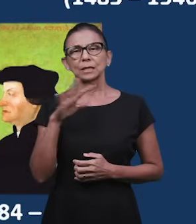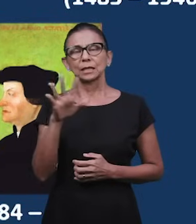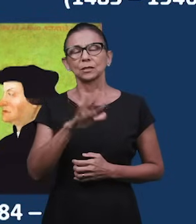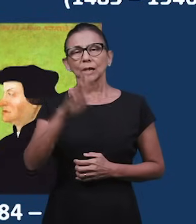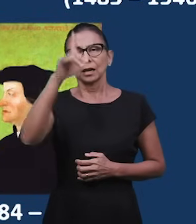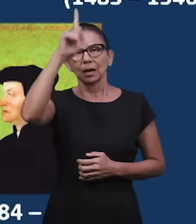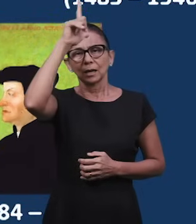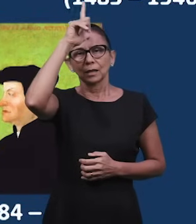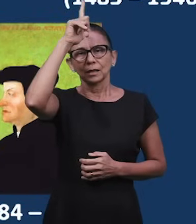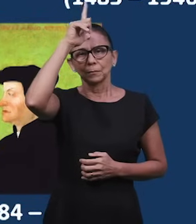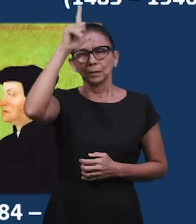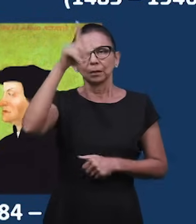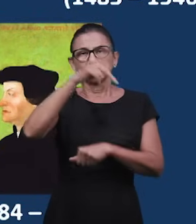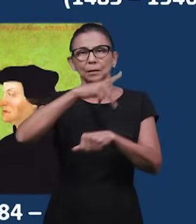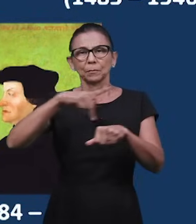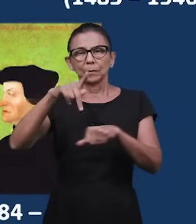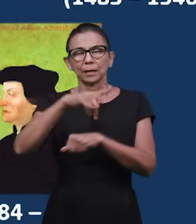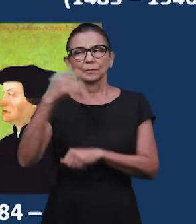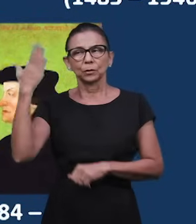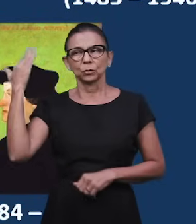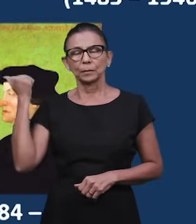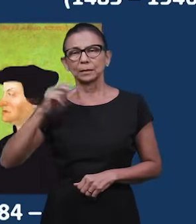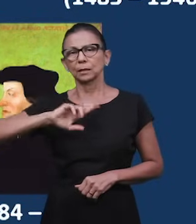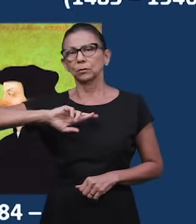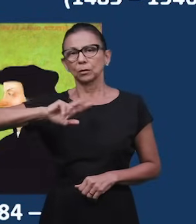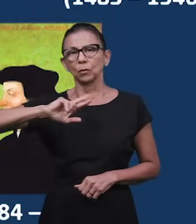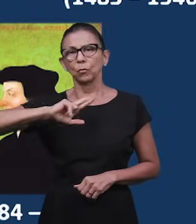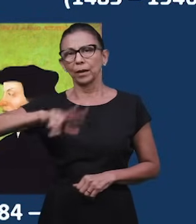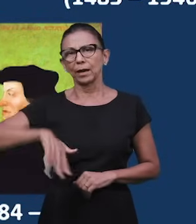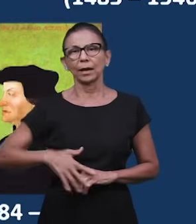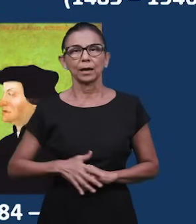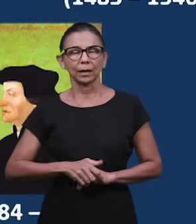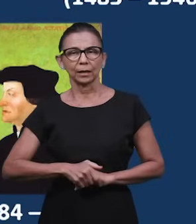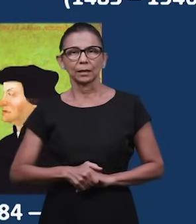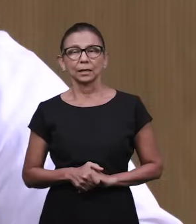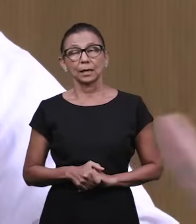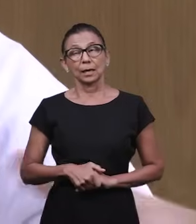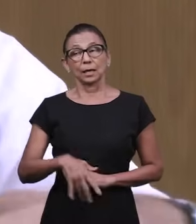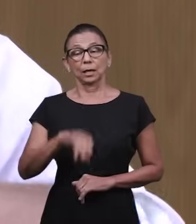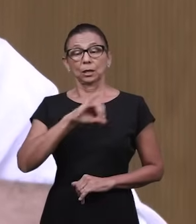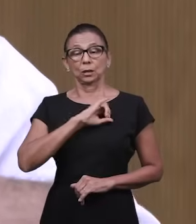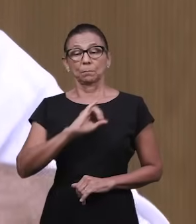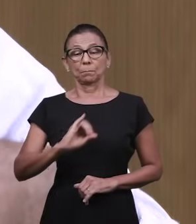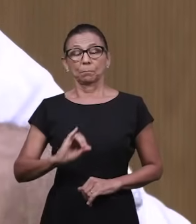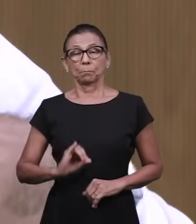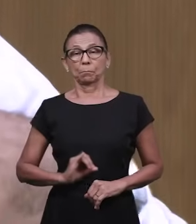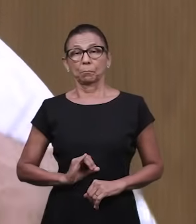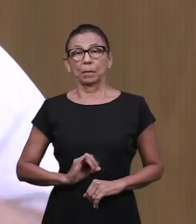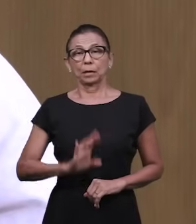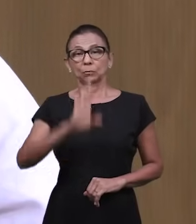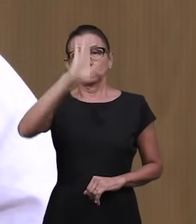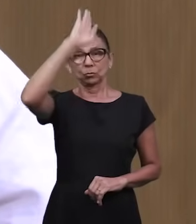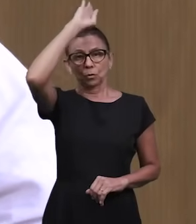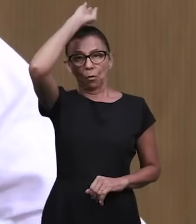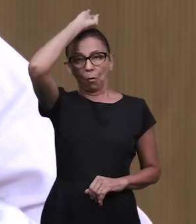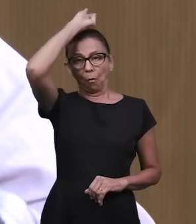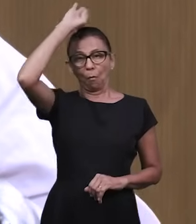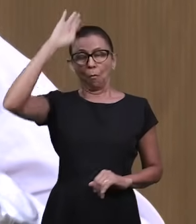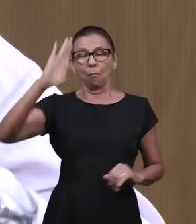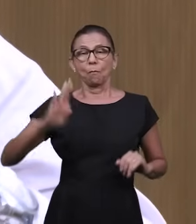ocasião não. Era uma região conhecida como o Sacro Império Romano Germânico, que